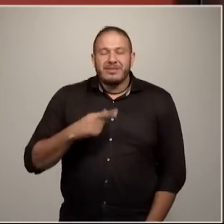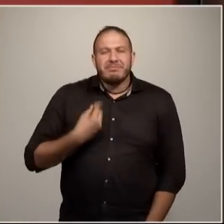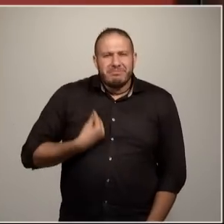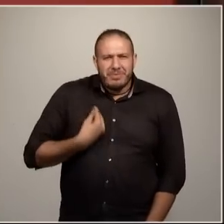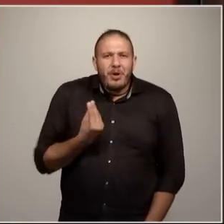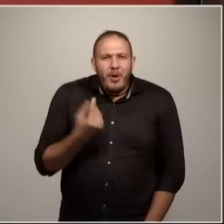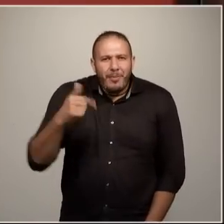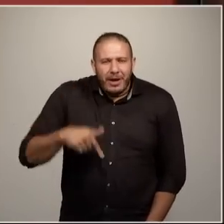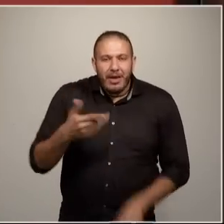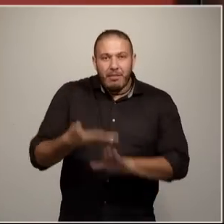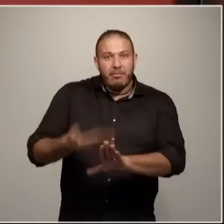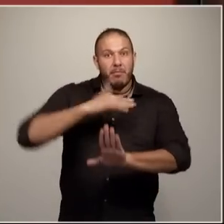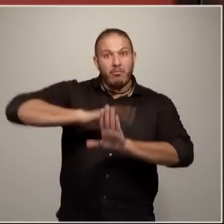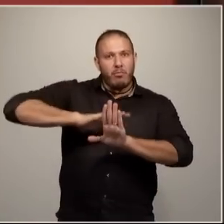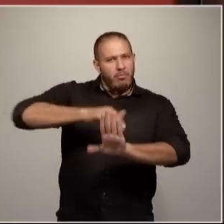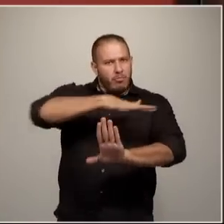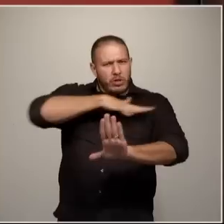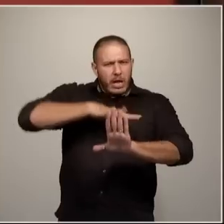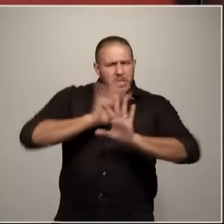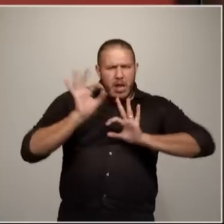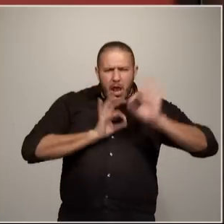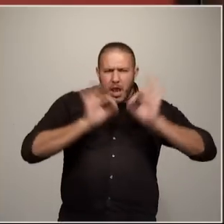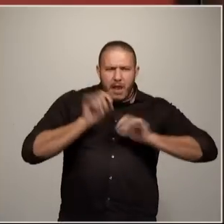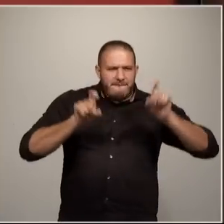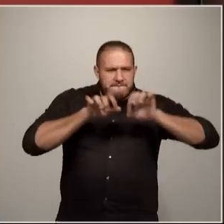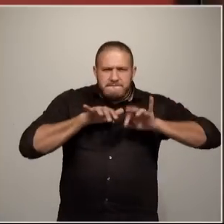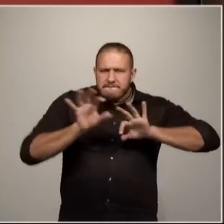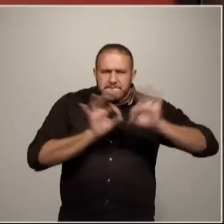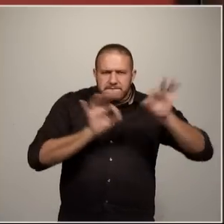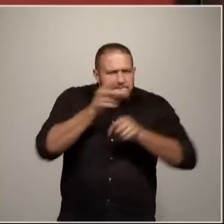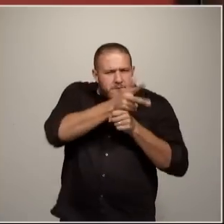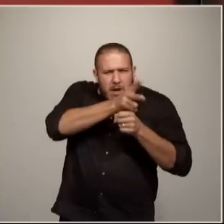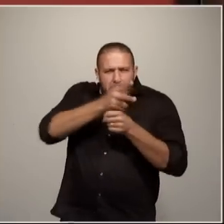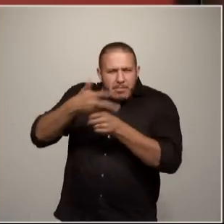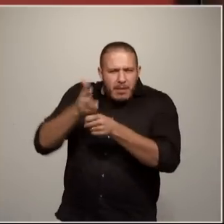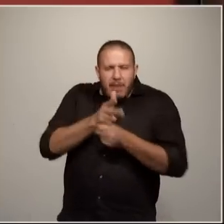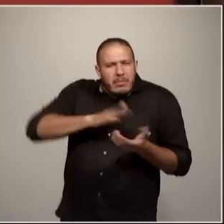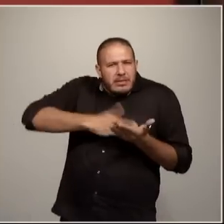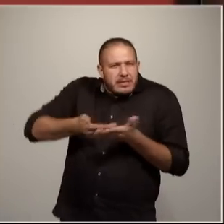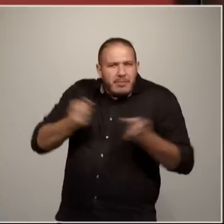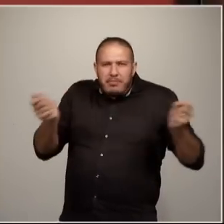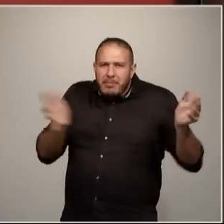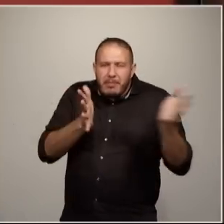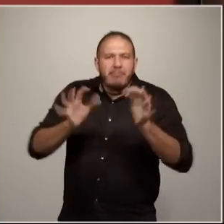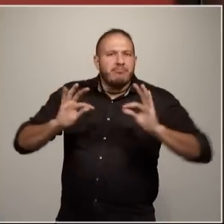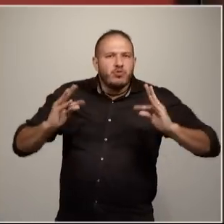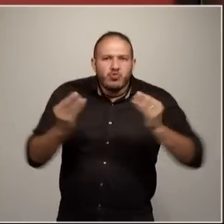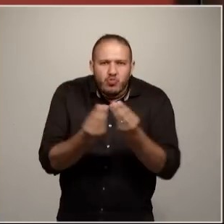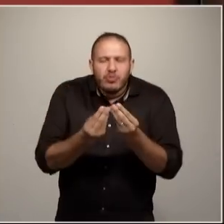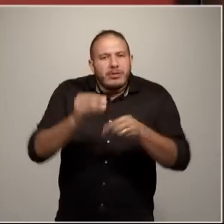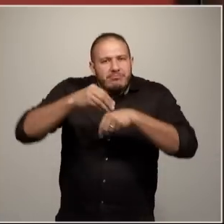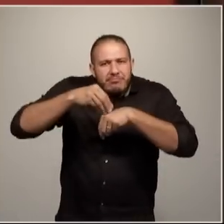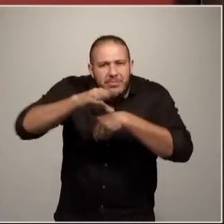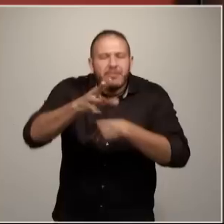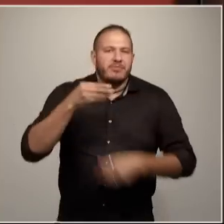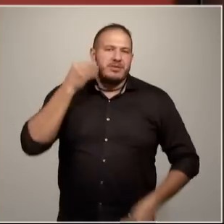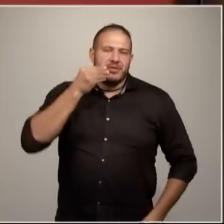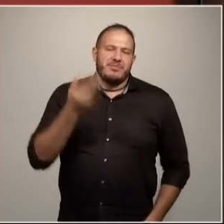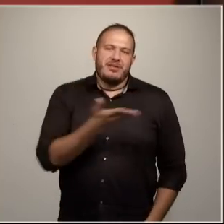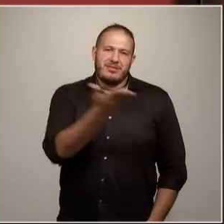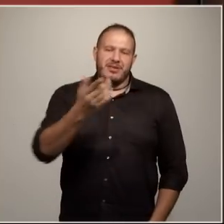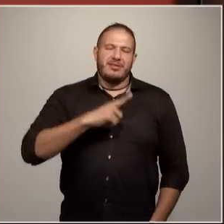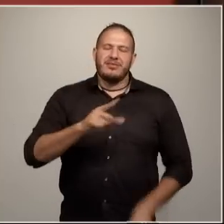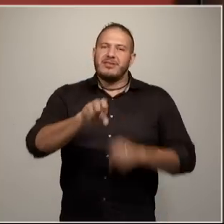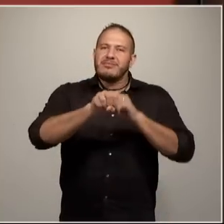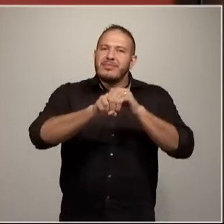se não tivesse uma enorme equipe, todos profundamente engajados para levar para vocês essa experiência de ter uma